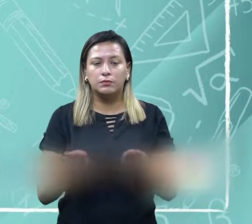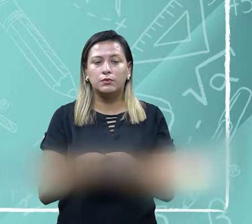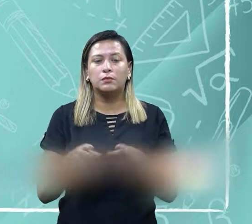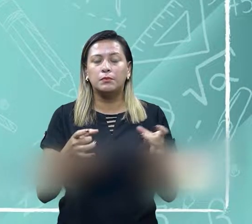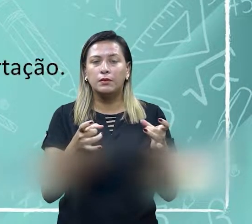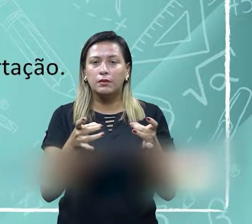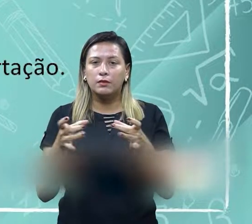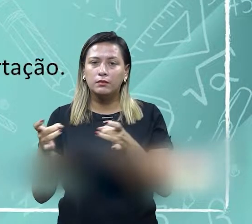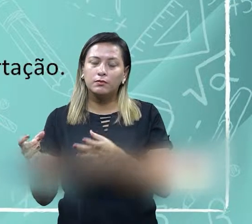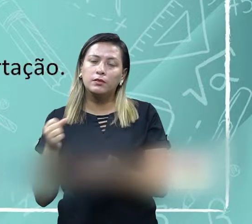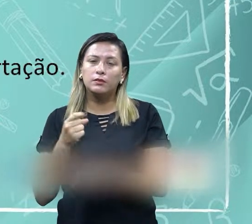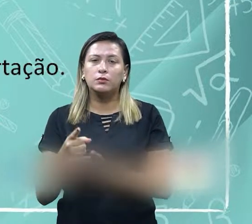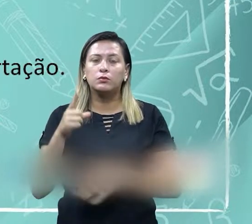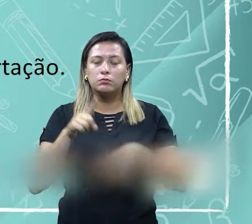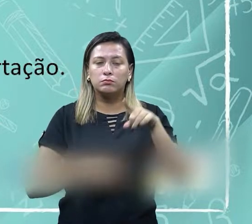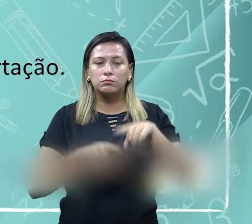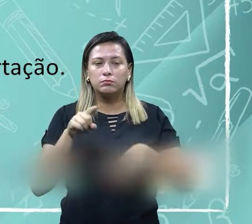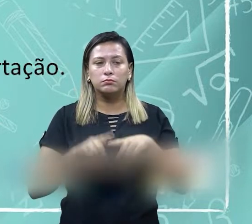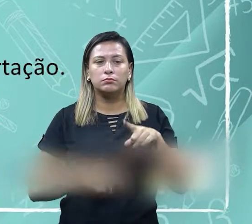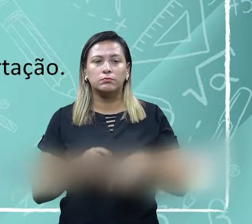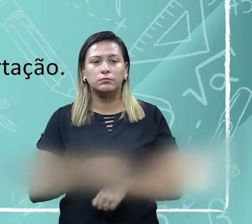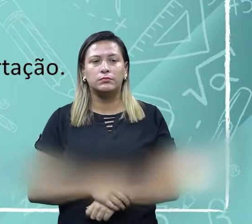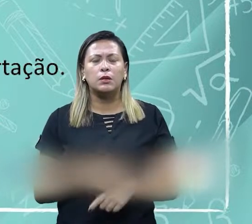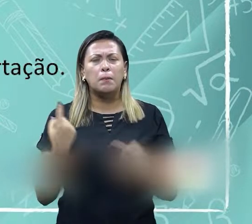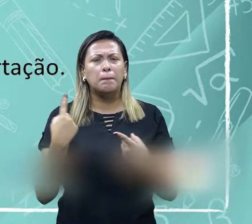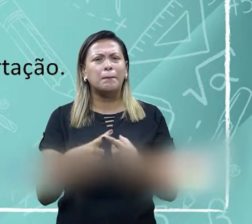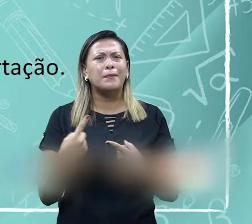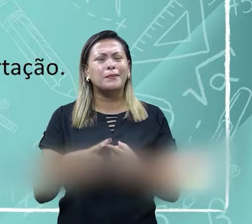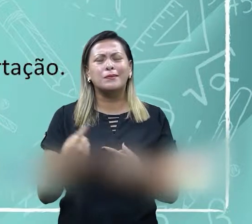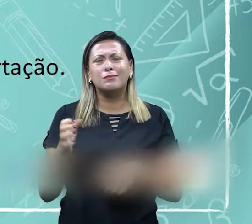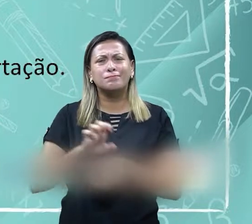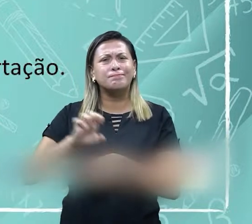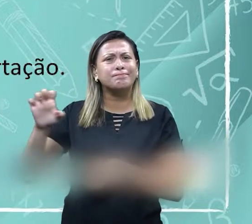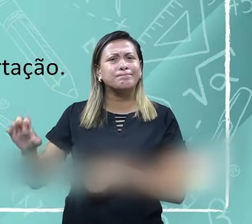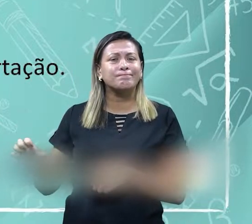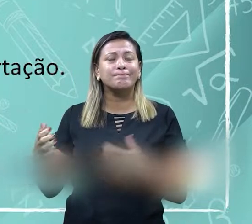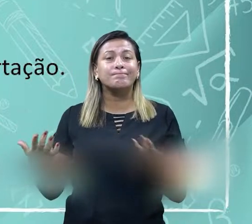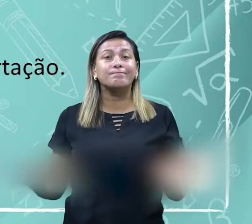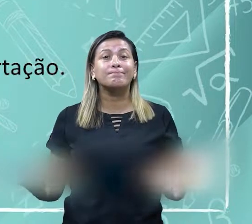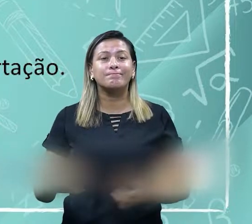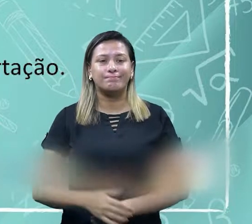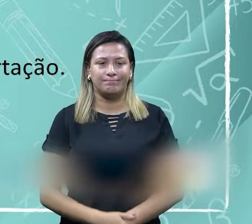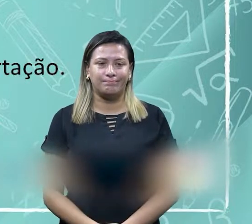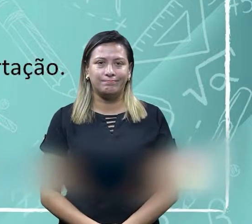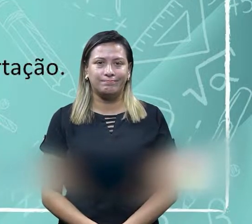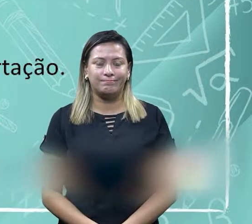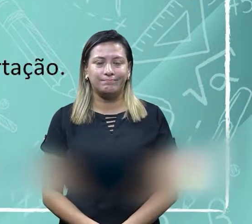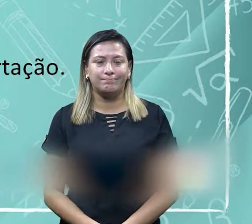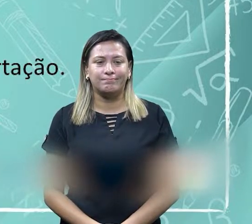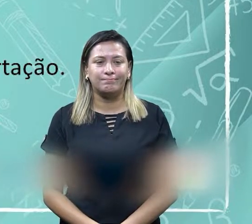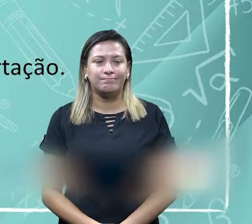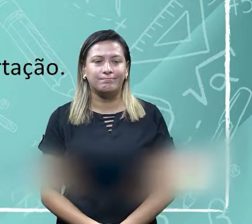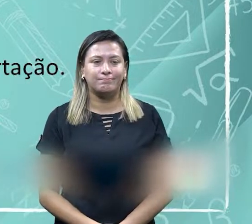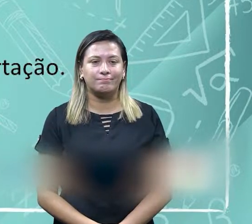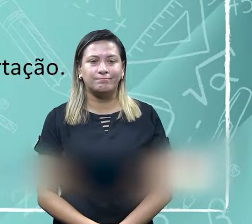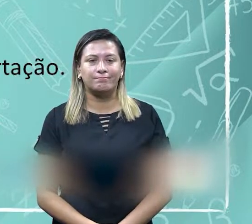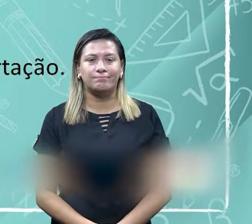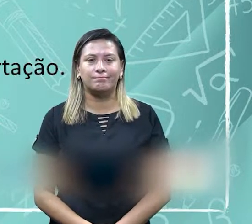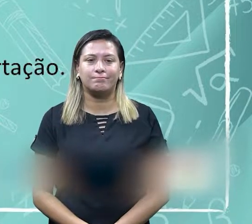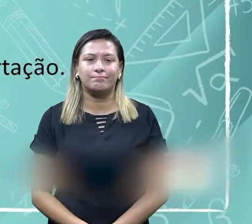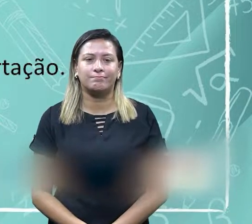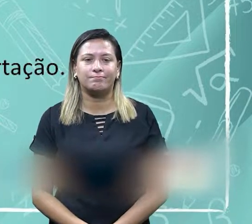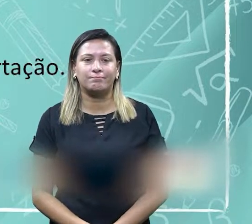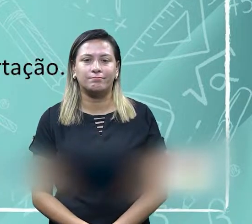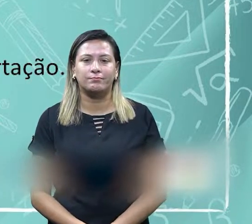tá bom? Agora, por que eu tenho que importar? Por que eu tenho que exportar, perdão? Então o processo